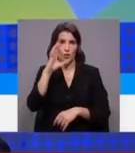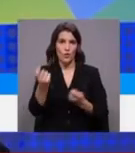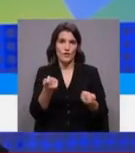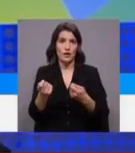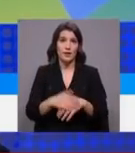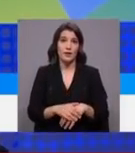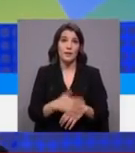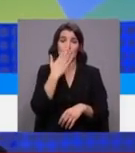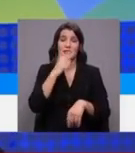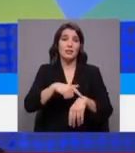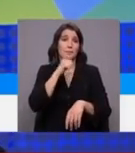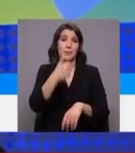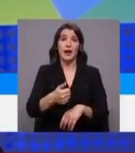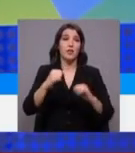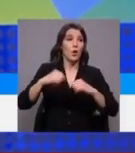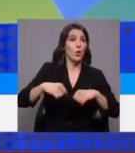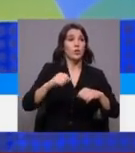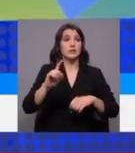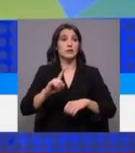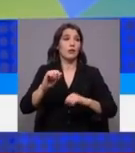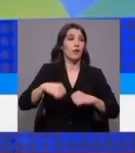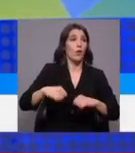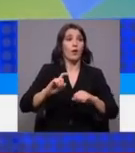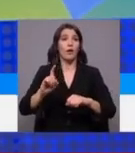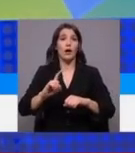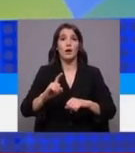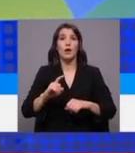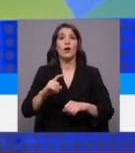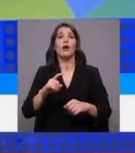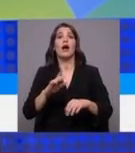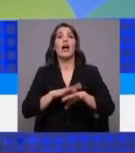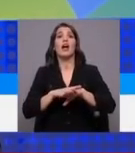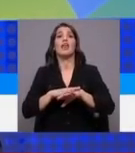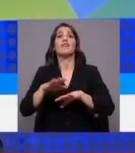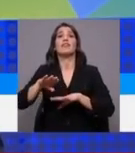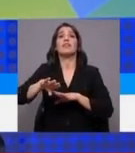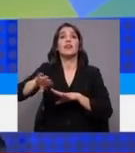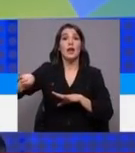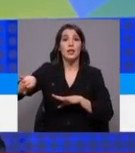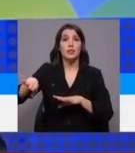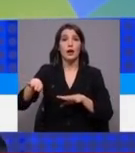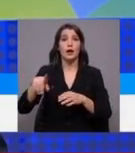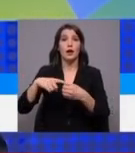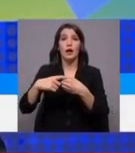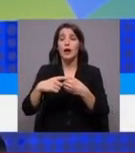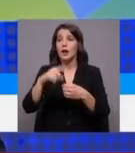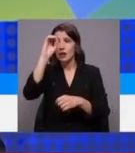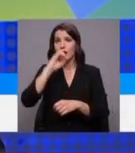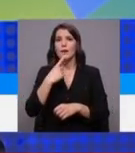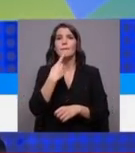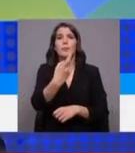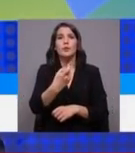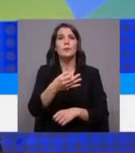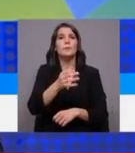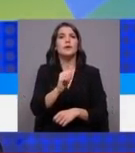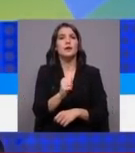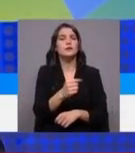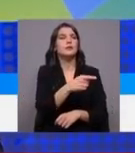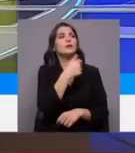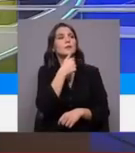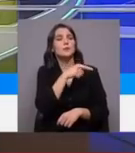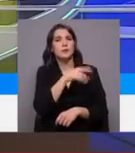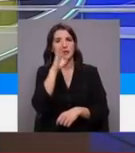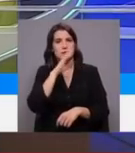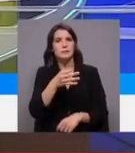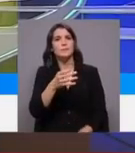vai se basear tempo gasto com os acordos que estados não fazem internados com seus motivos a direita e ninguém pergunta nem existe respostas ao partido socialista pé que